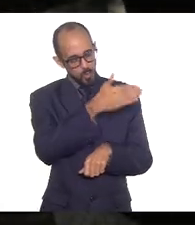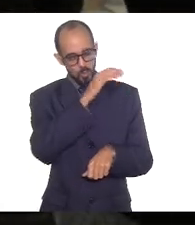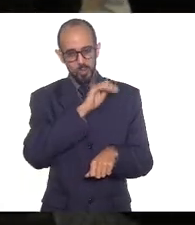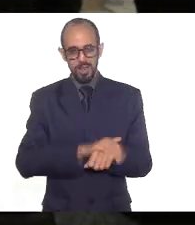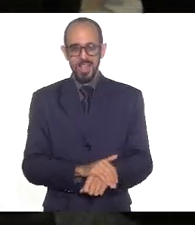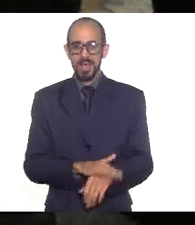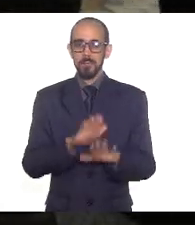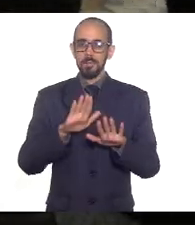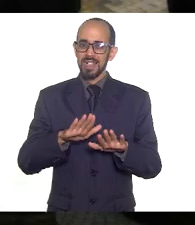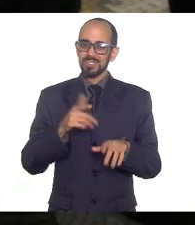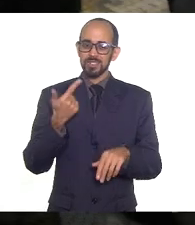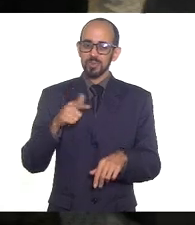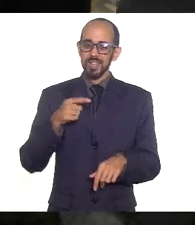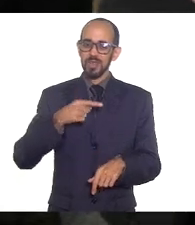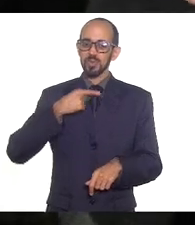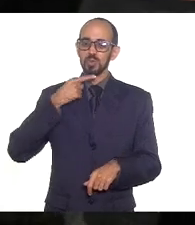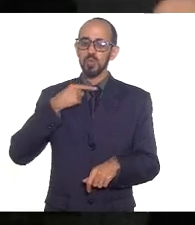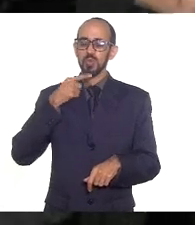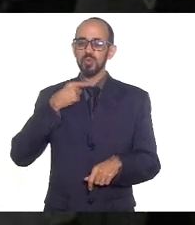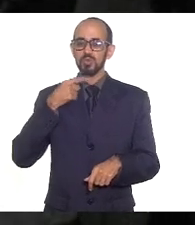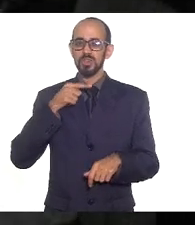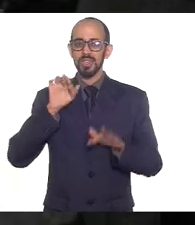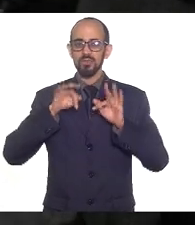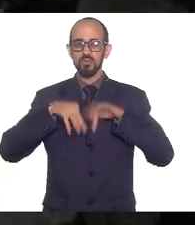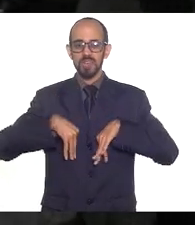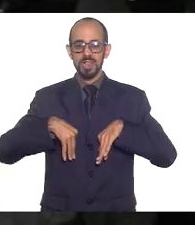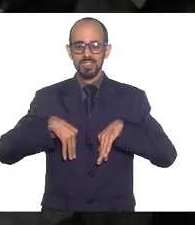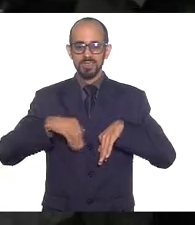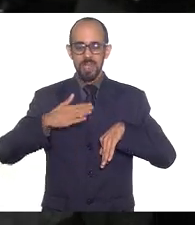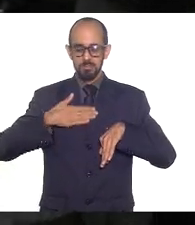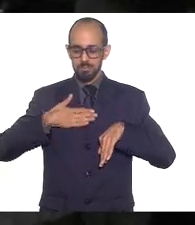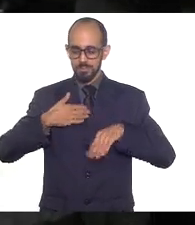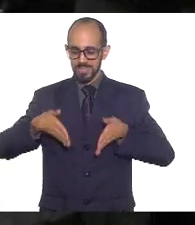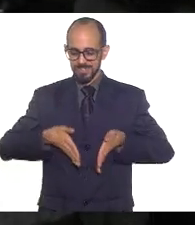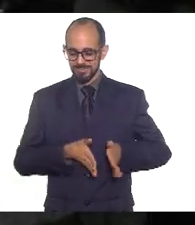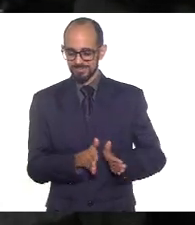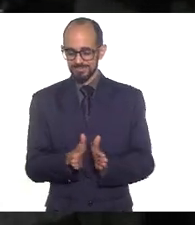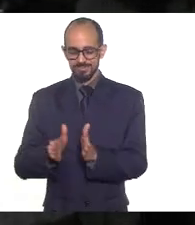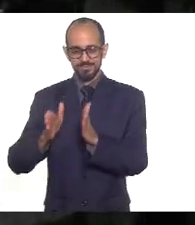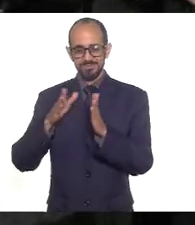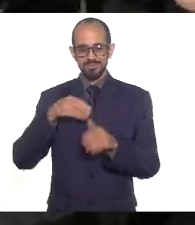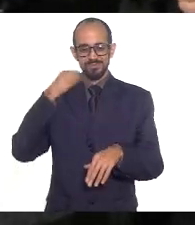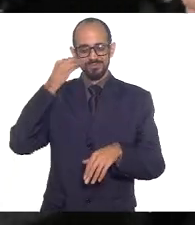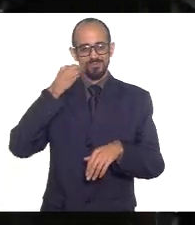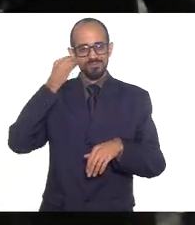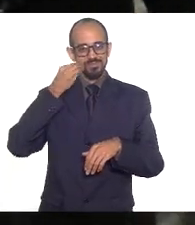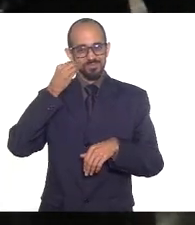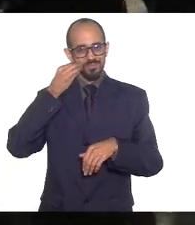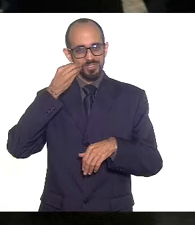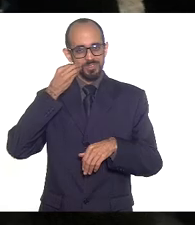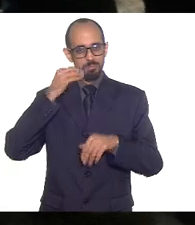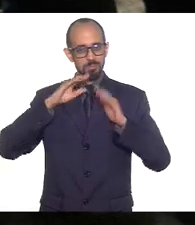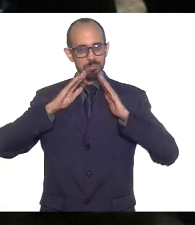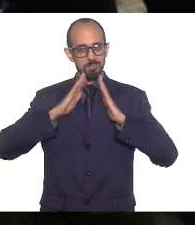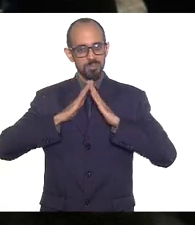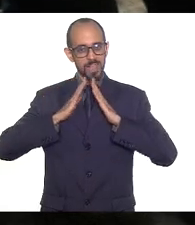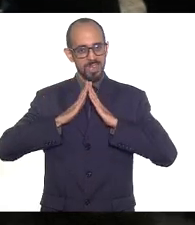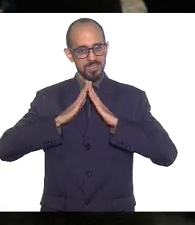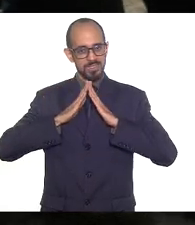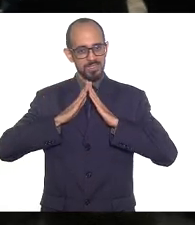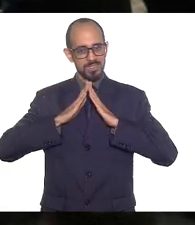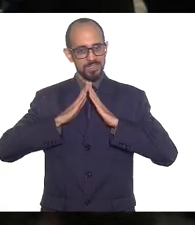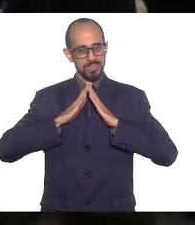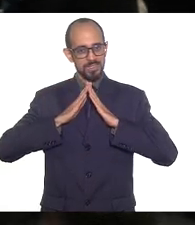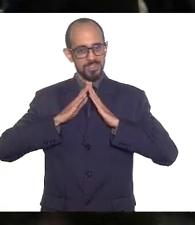dúvida nenhuma encerrar a minha trajetória nesse momento no palácio Tiradentes como presidente da Comissão de saúde